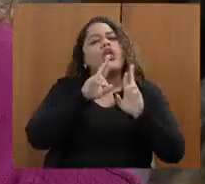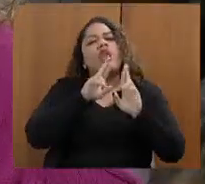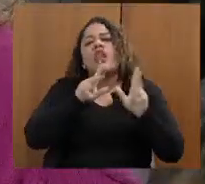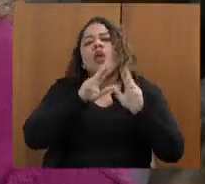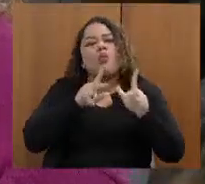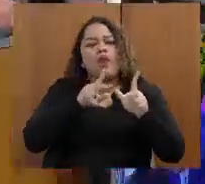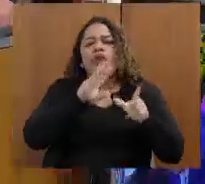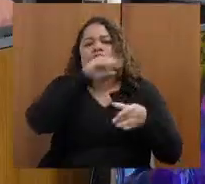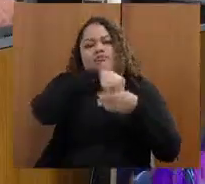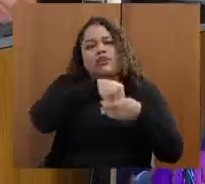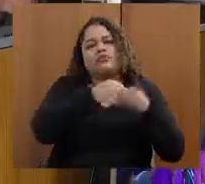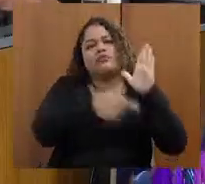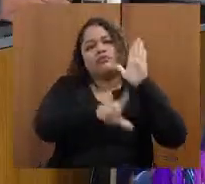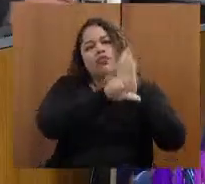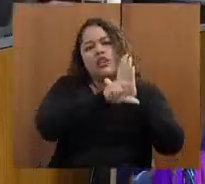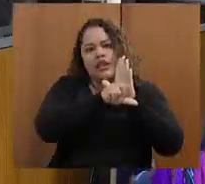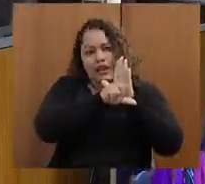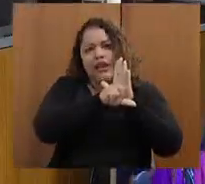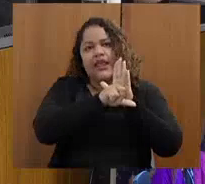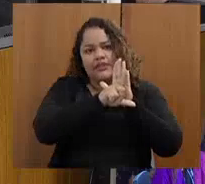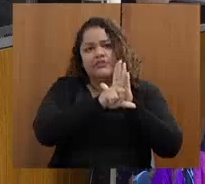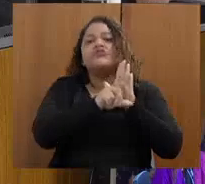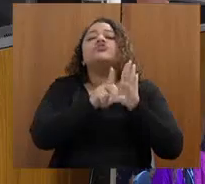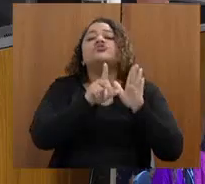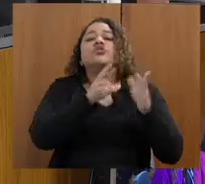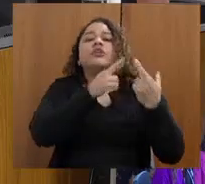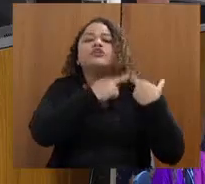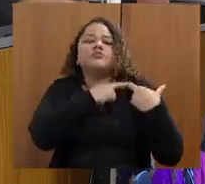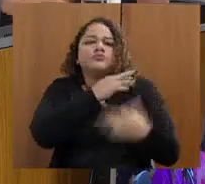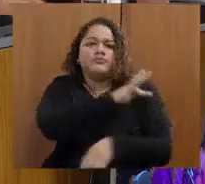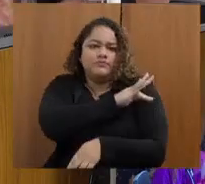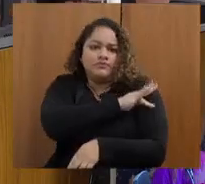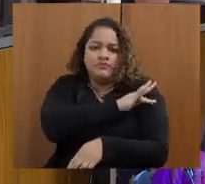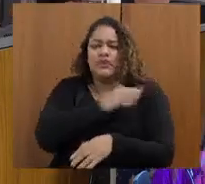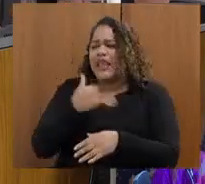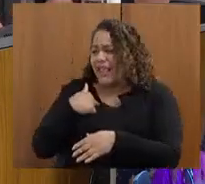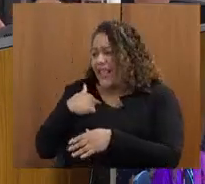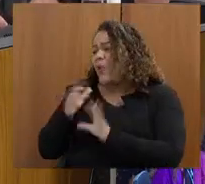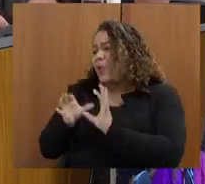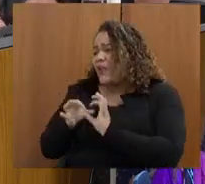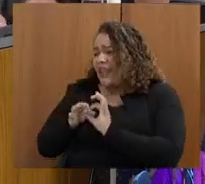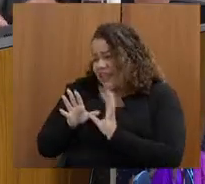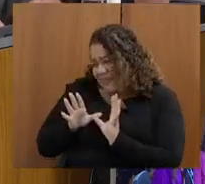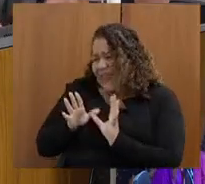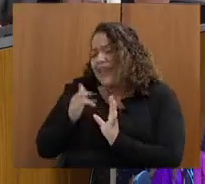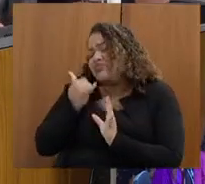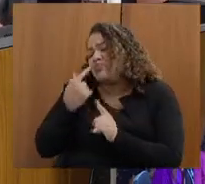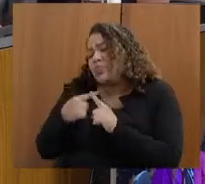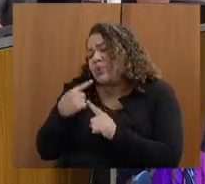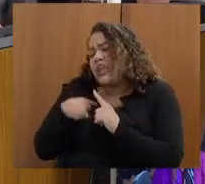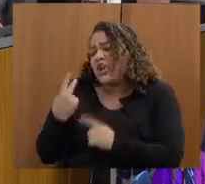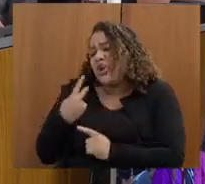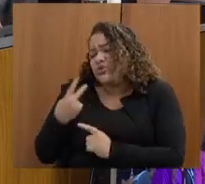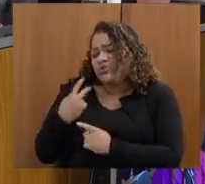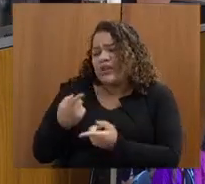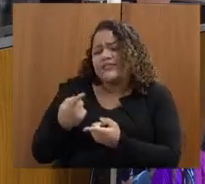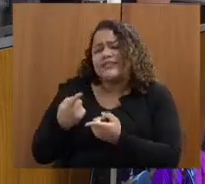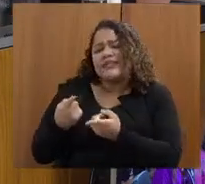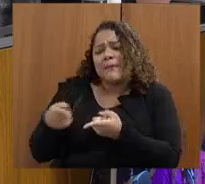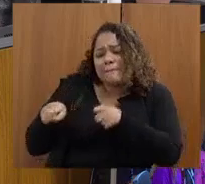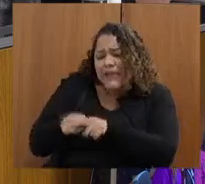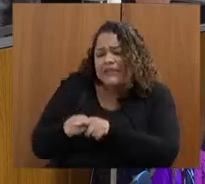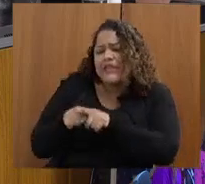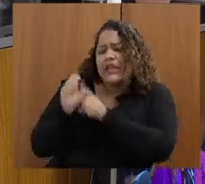passar para vossa excelência eu só tomei essa liberdade com vossa excelência que a gente tem uma parceria de longa data que na comissão de educação